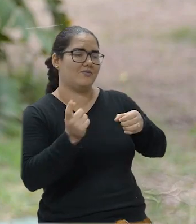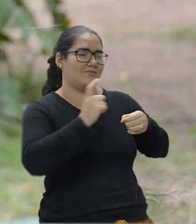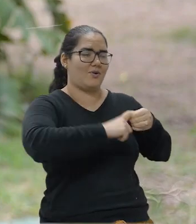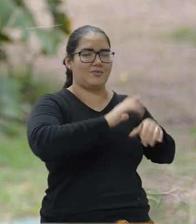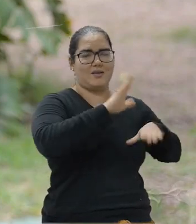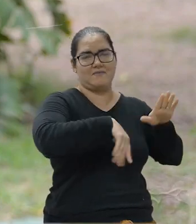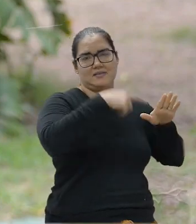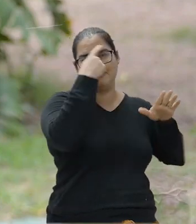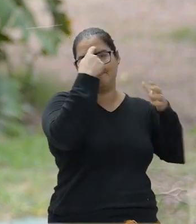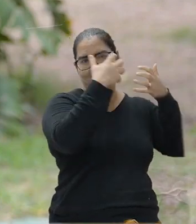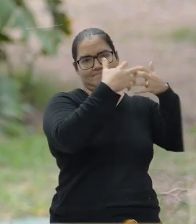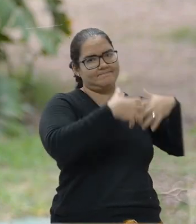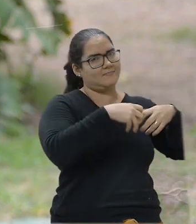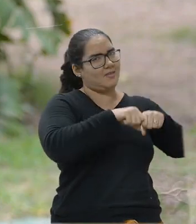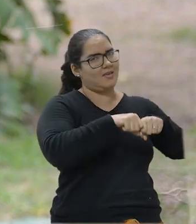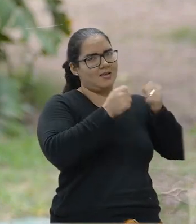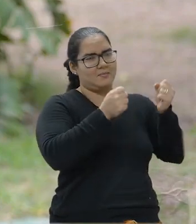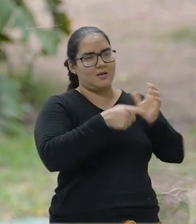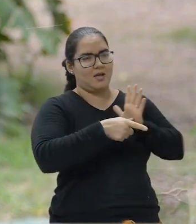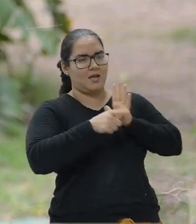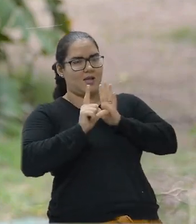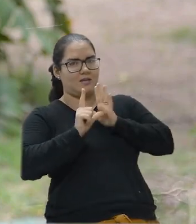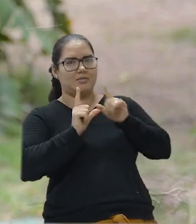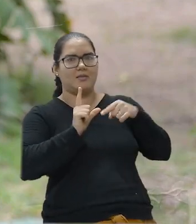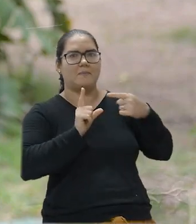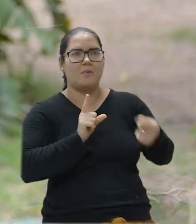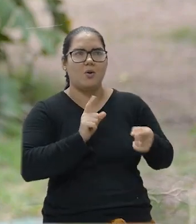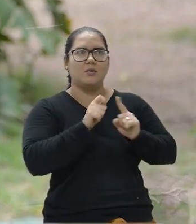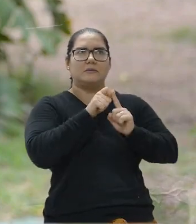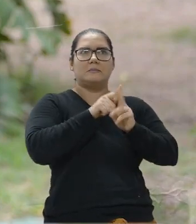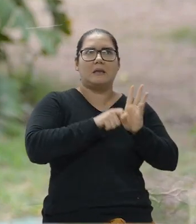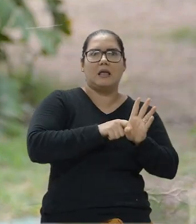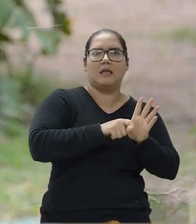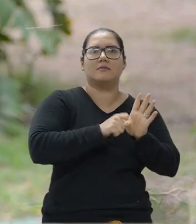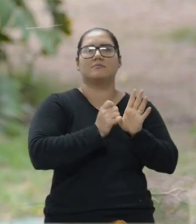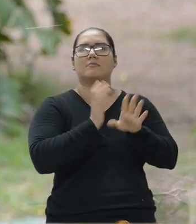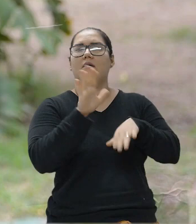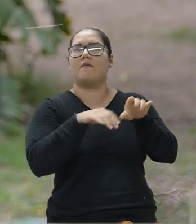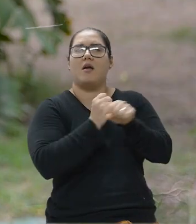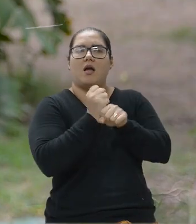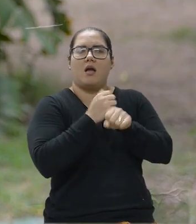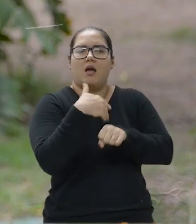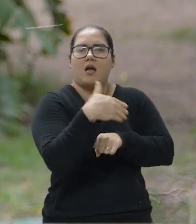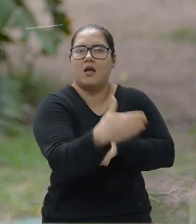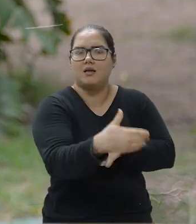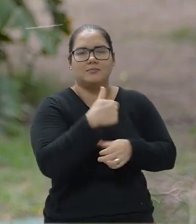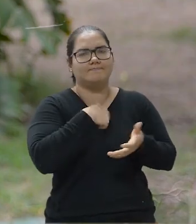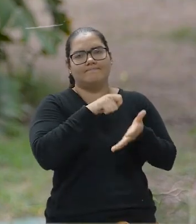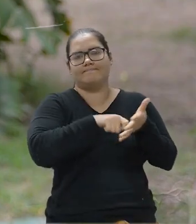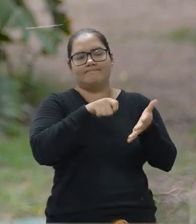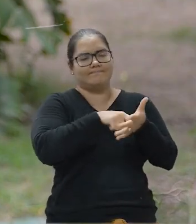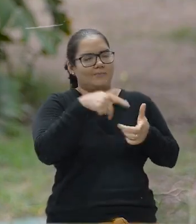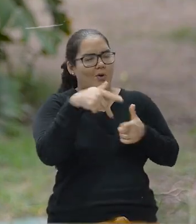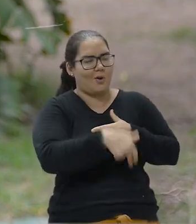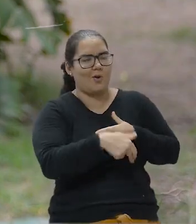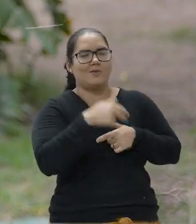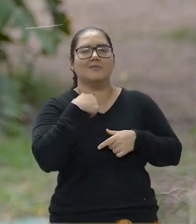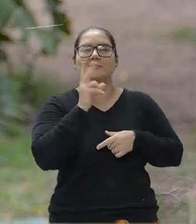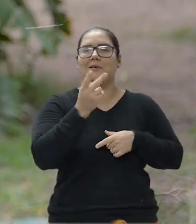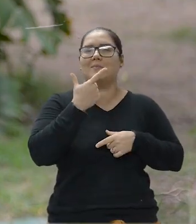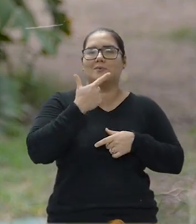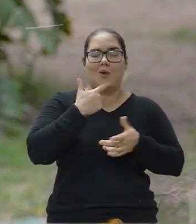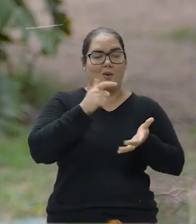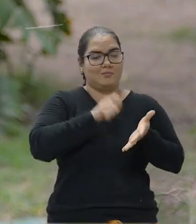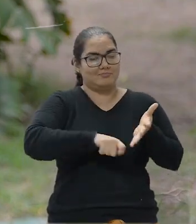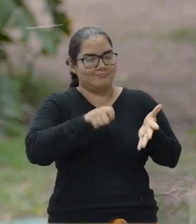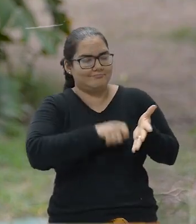nem sempre deu para retomar. Nem antes, nem depois de 2, 3 meses ou até anos. Escrevo sorrindo